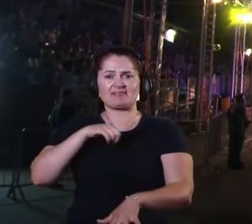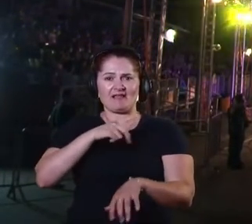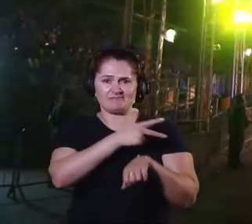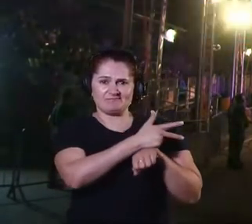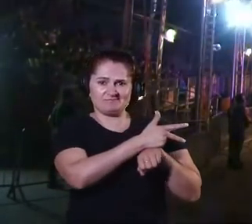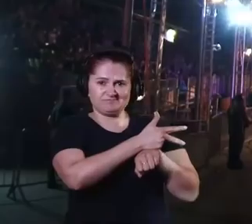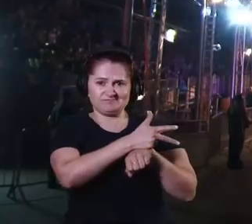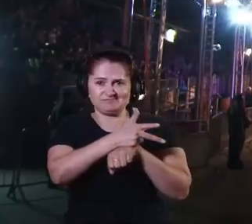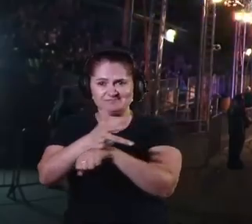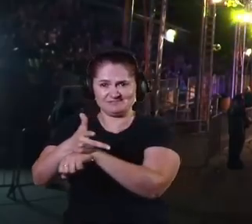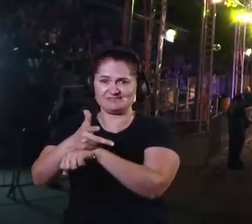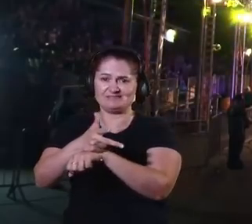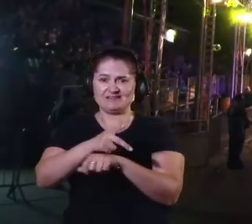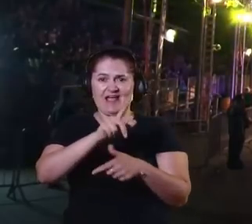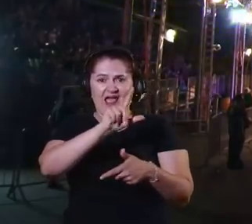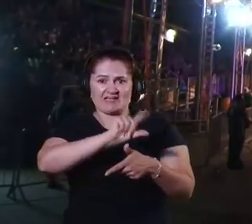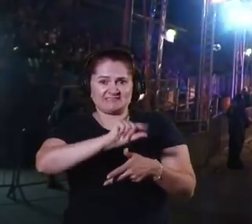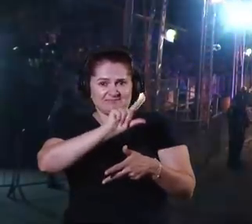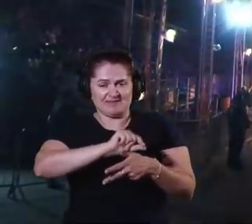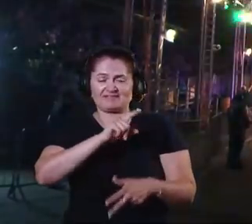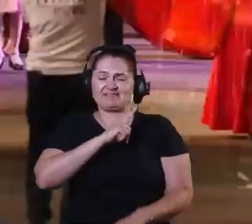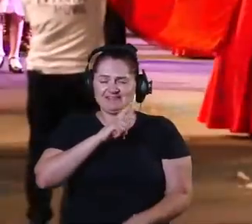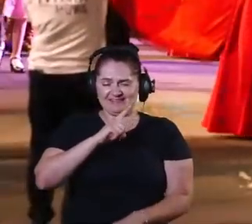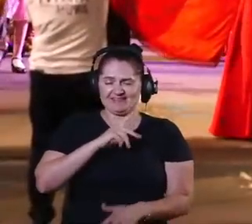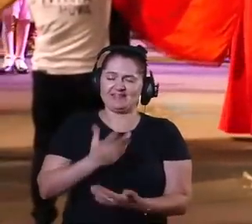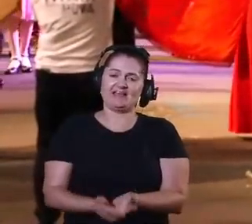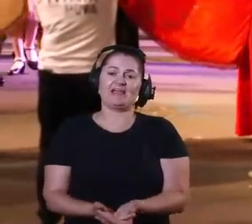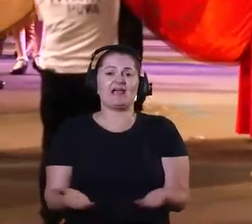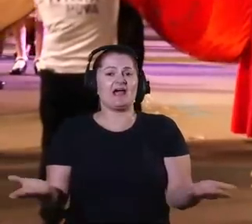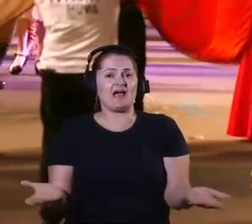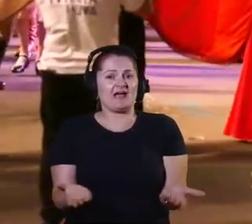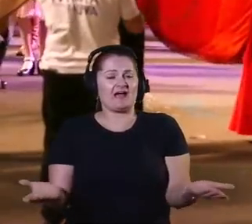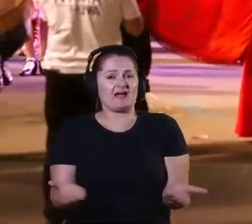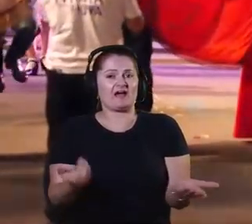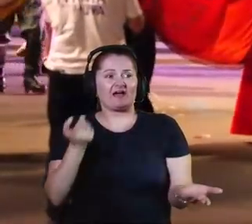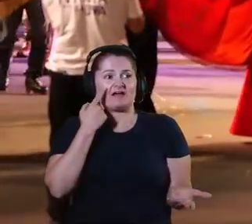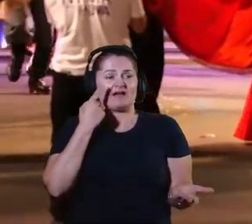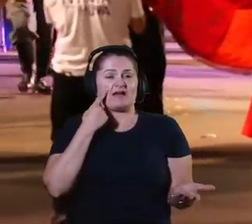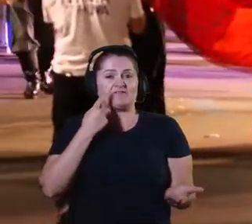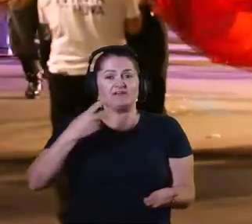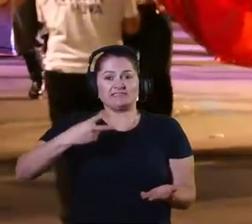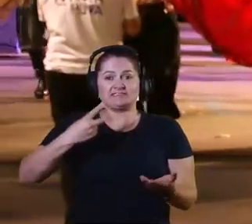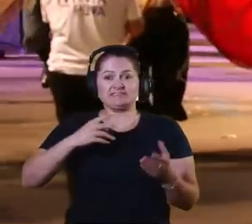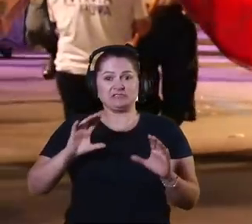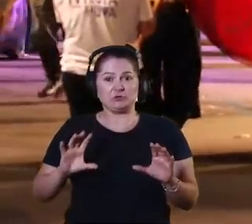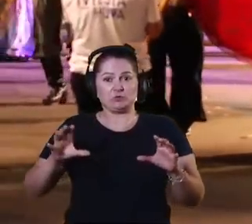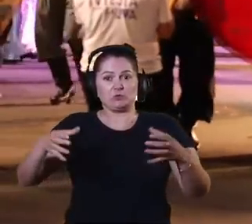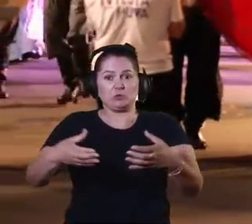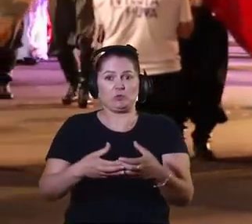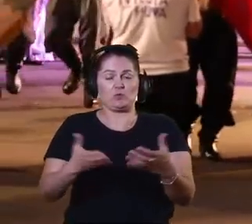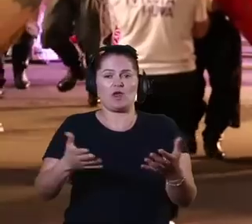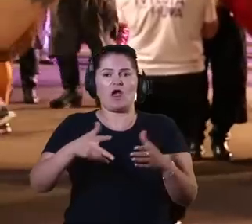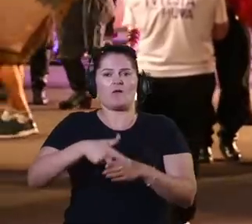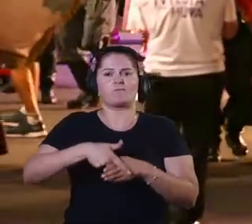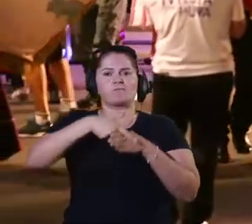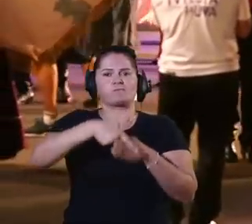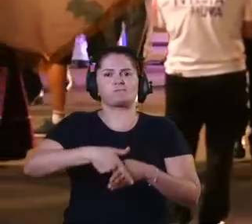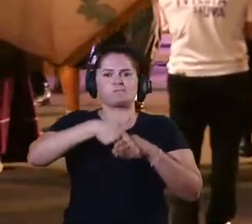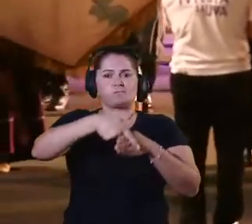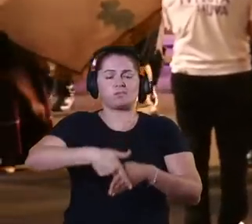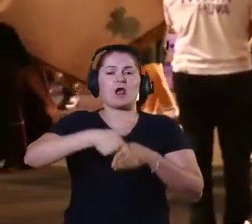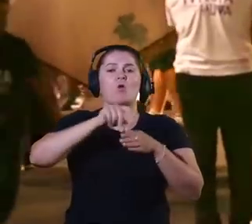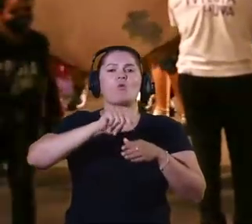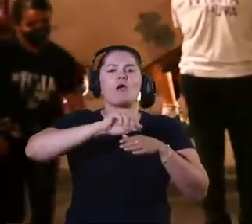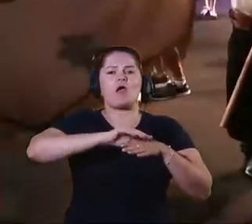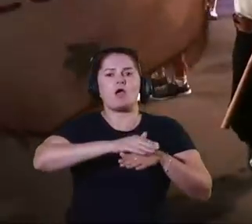da Uva by X-Play. Tá chegando a segunda ala. Tropeiros nos Campos da